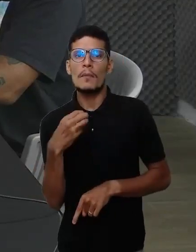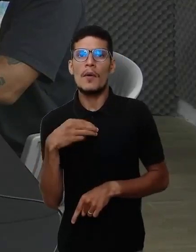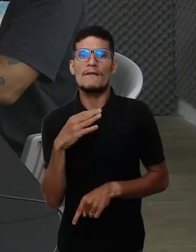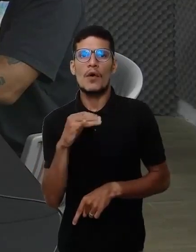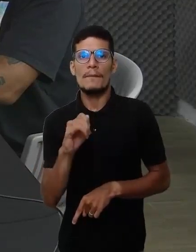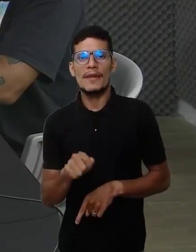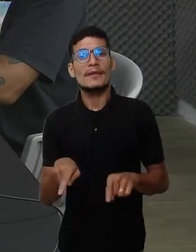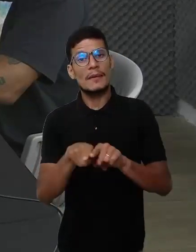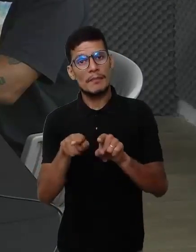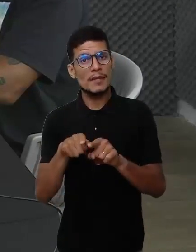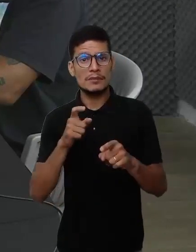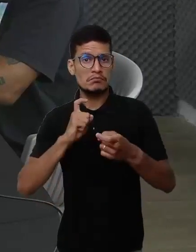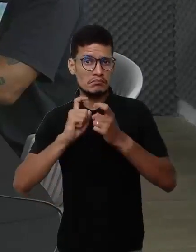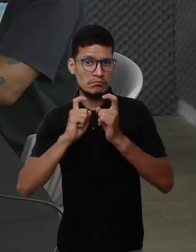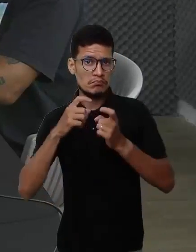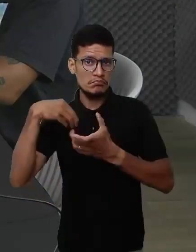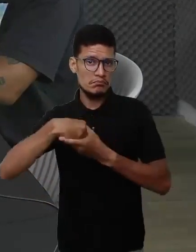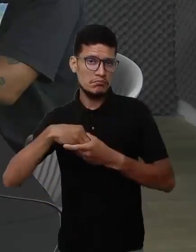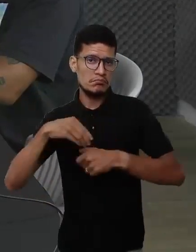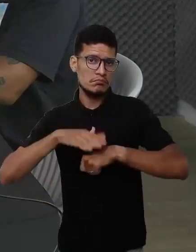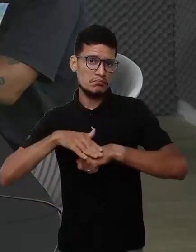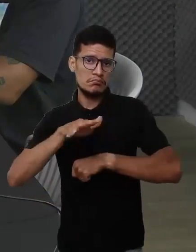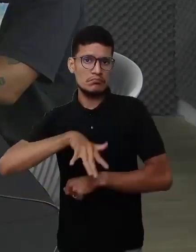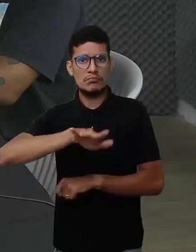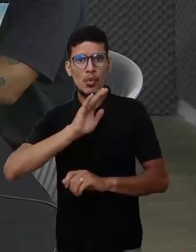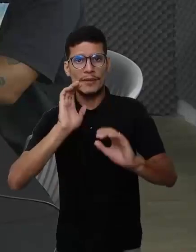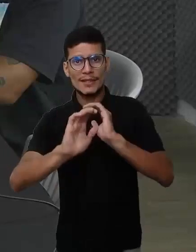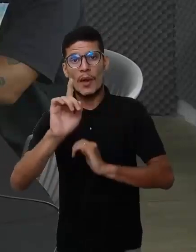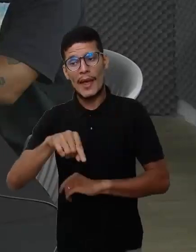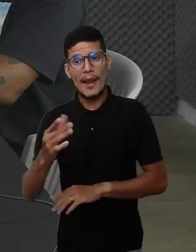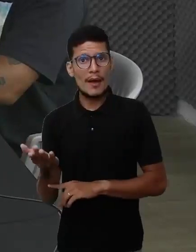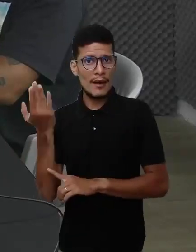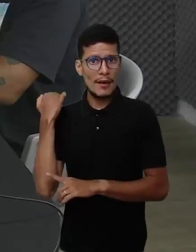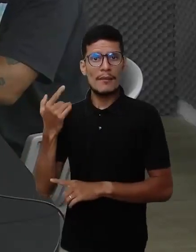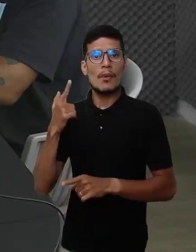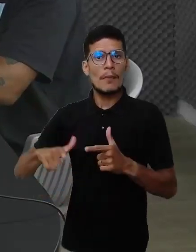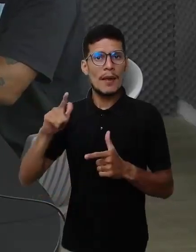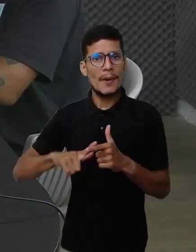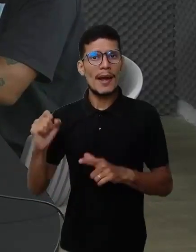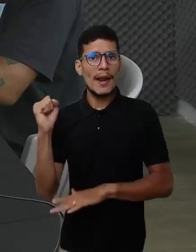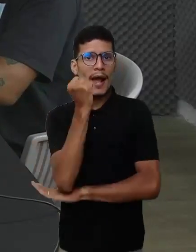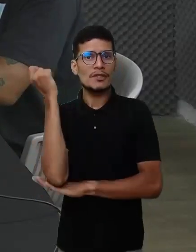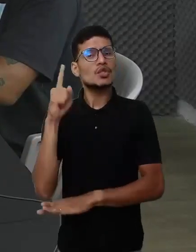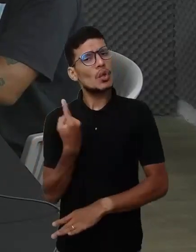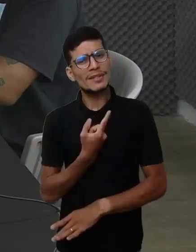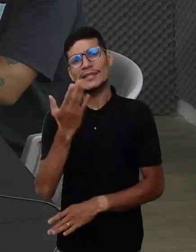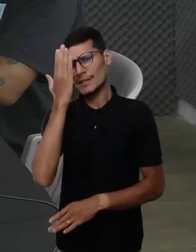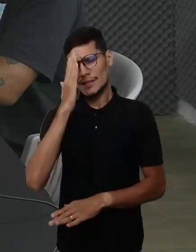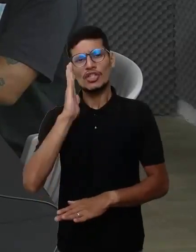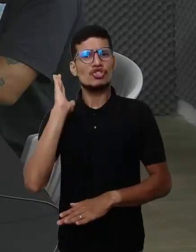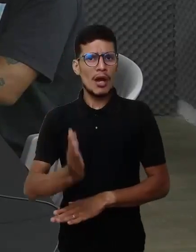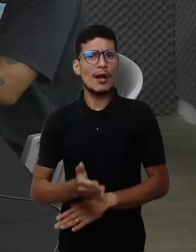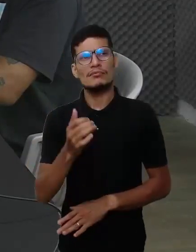discurso hegemônico dos meios de comunicação de massa. Então, isso já era um problema grave para a gente. A gente dialogava sobre isso. A gente já entendia, na década